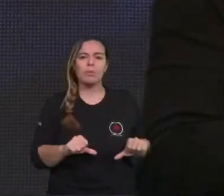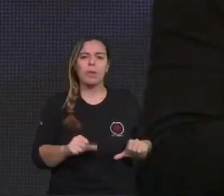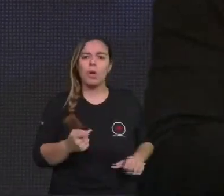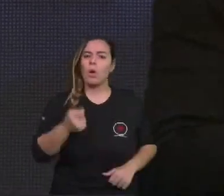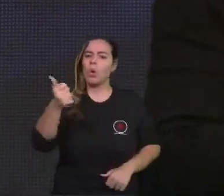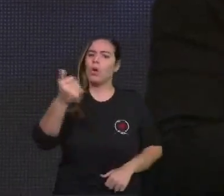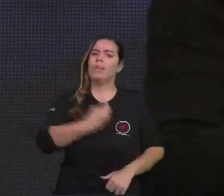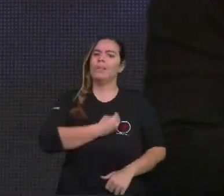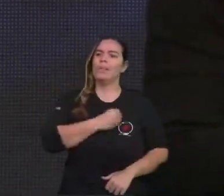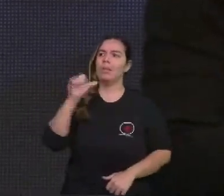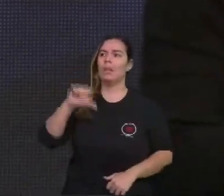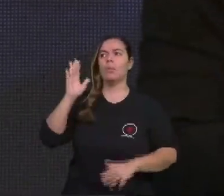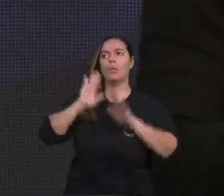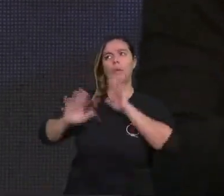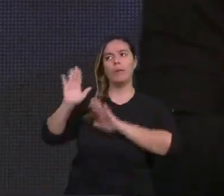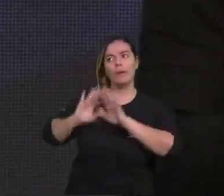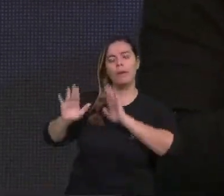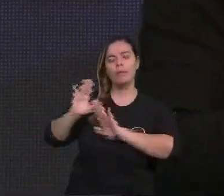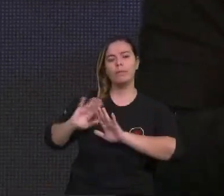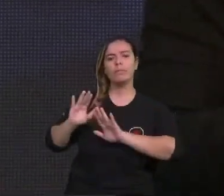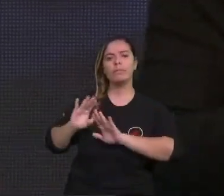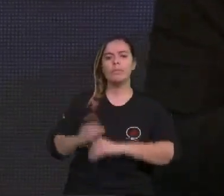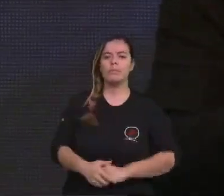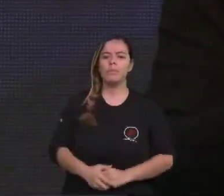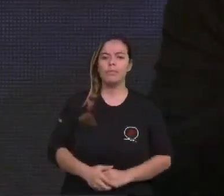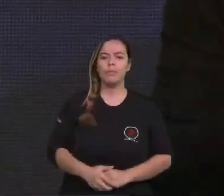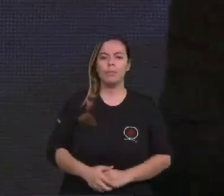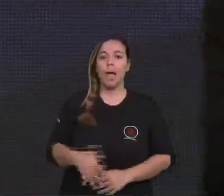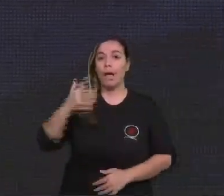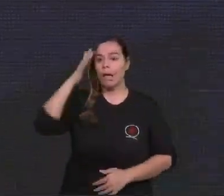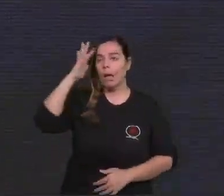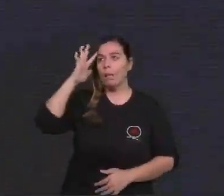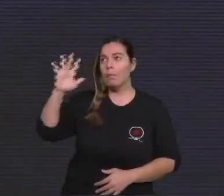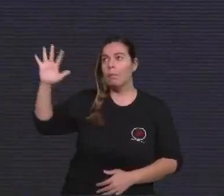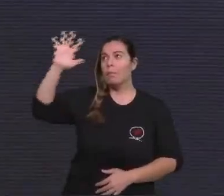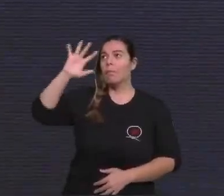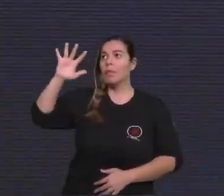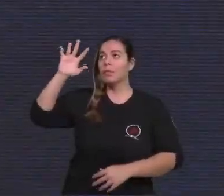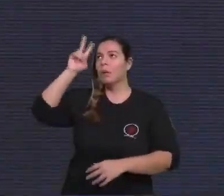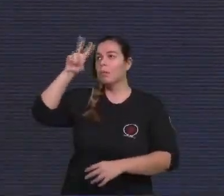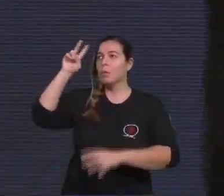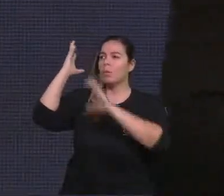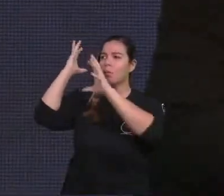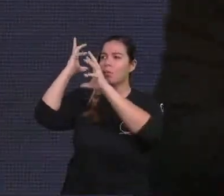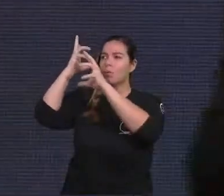Quase que sua vida acabou, hein? Cuidado! E quando sua mente vai vivendo essas coisas,